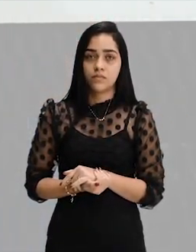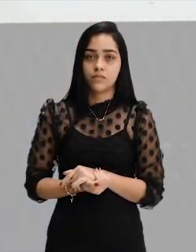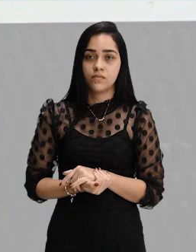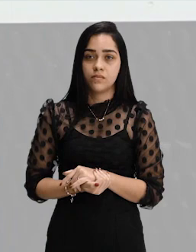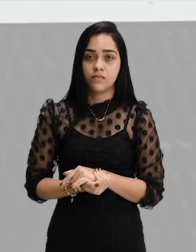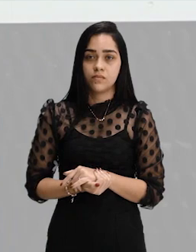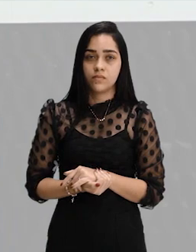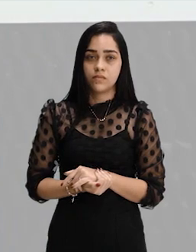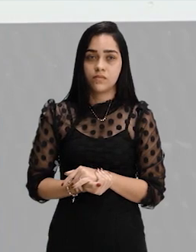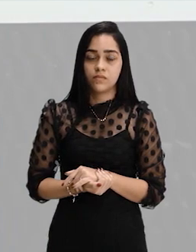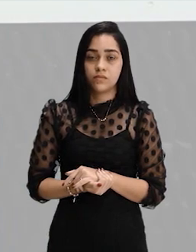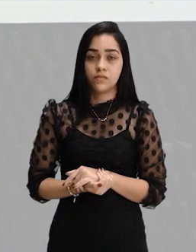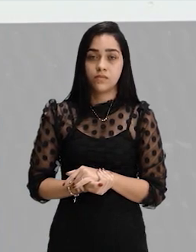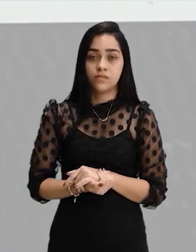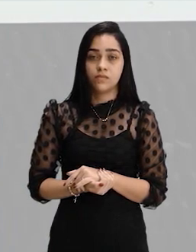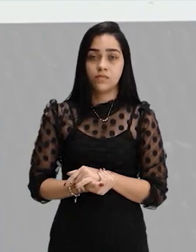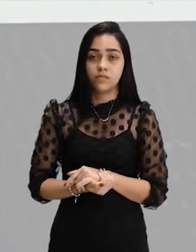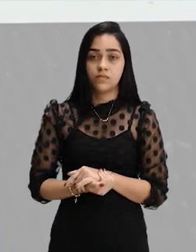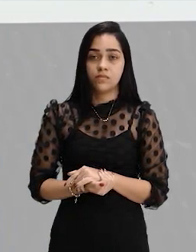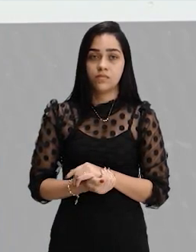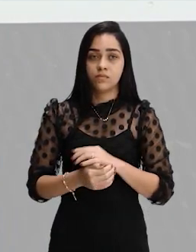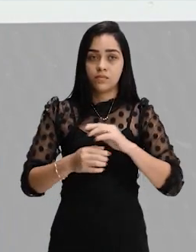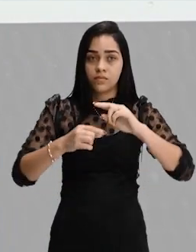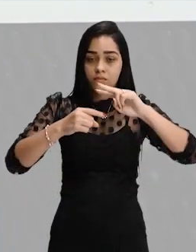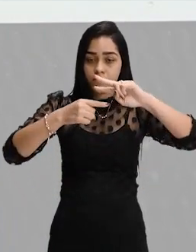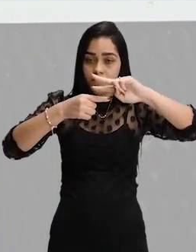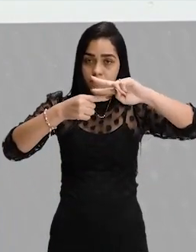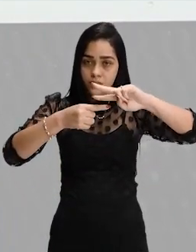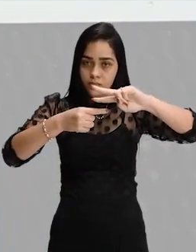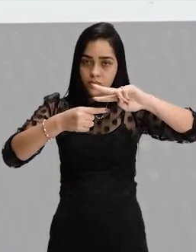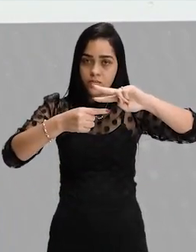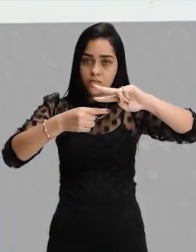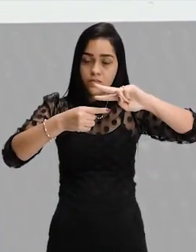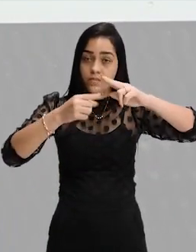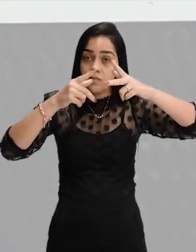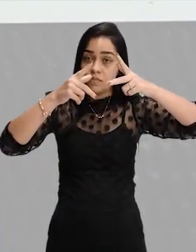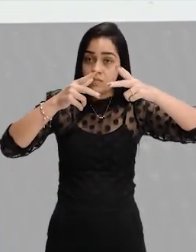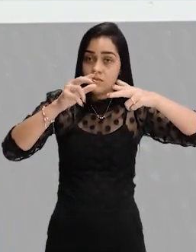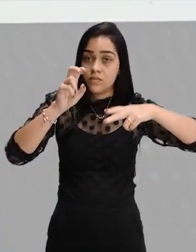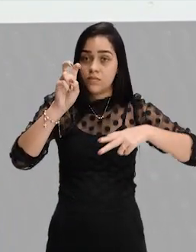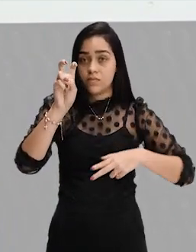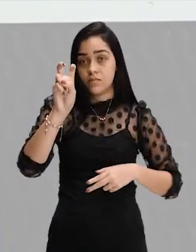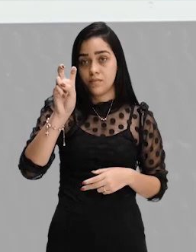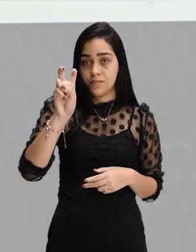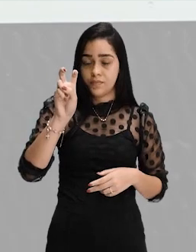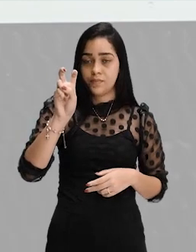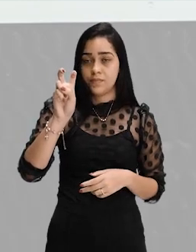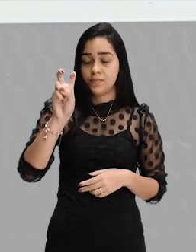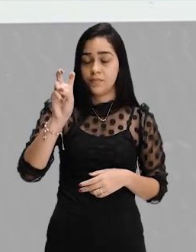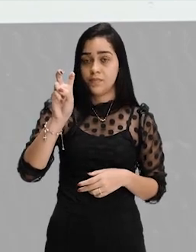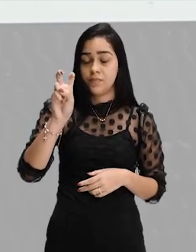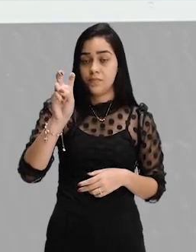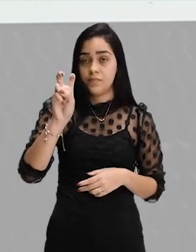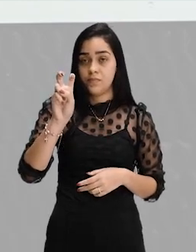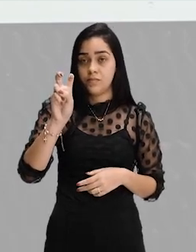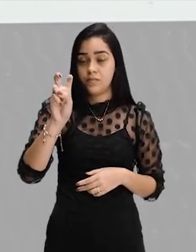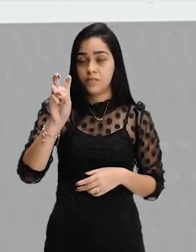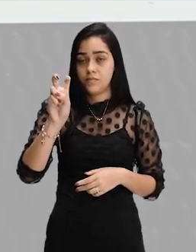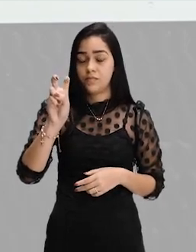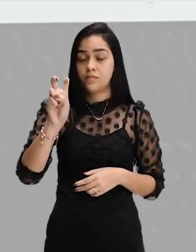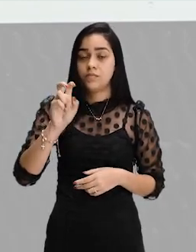certo? Aqui, menor ou igual a 5, olha, se é menor ou igual, o 5